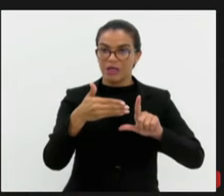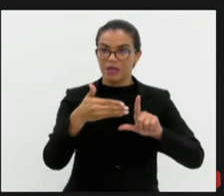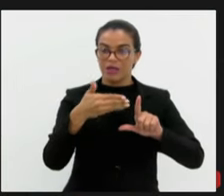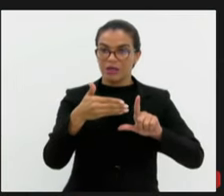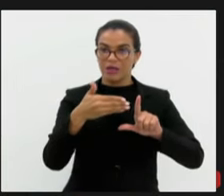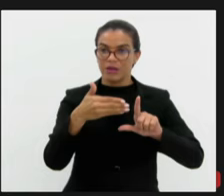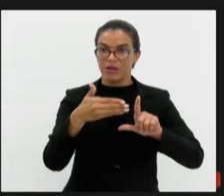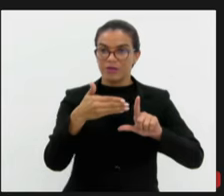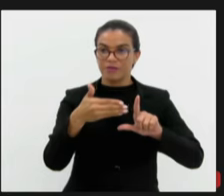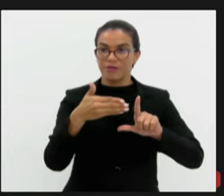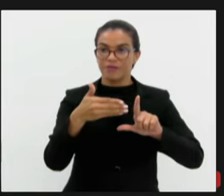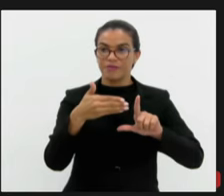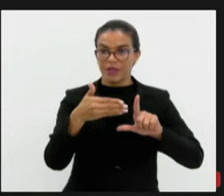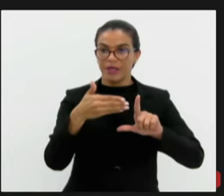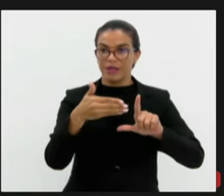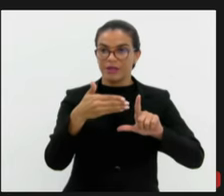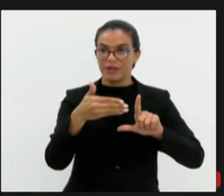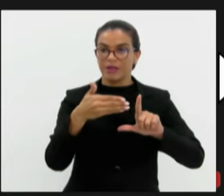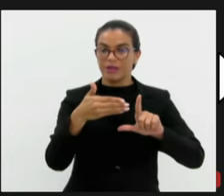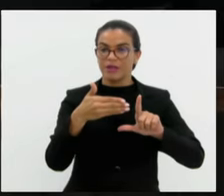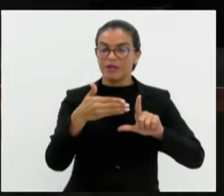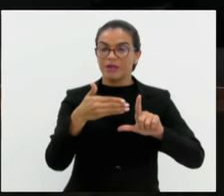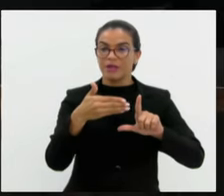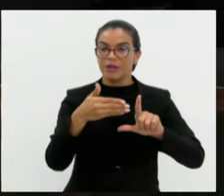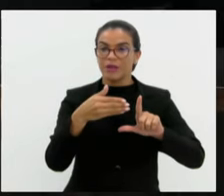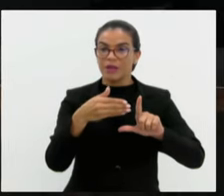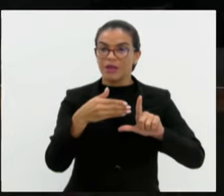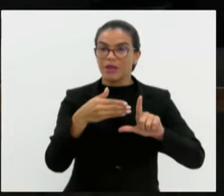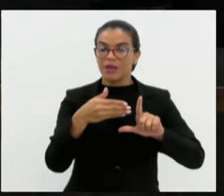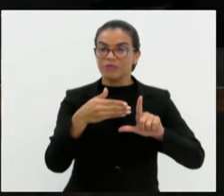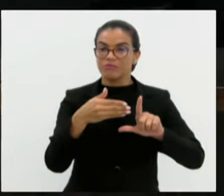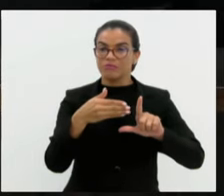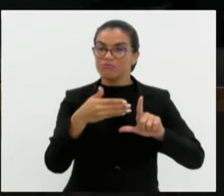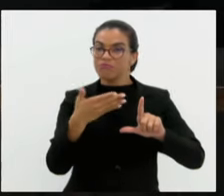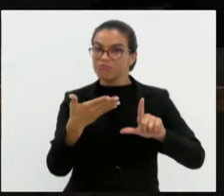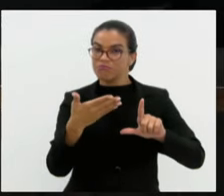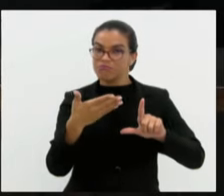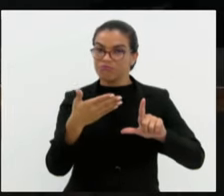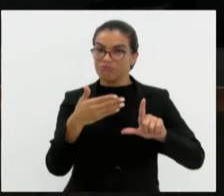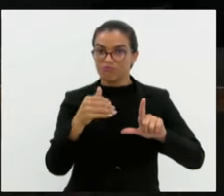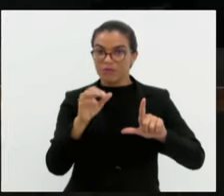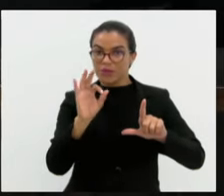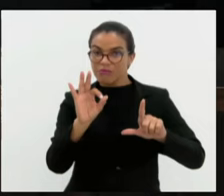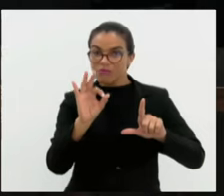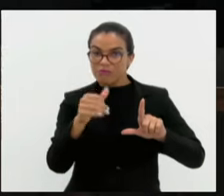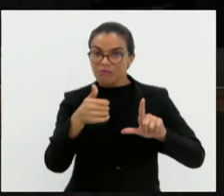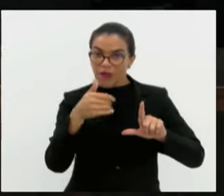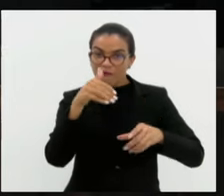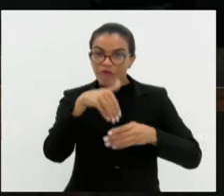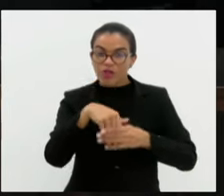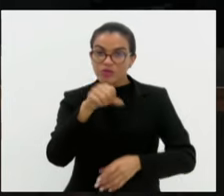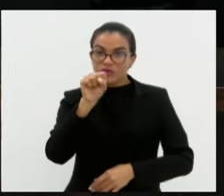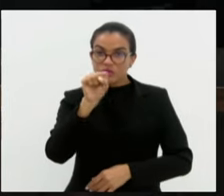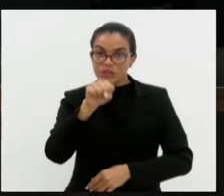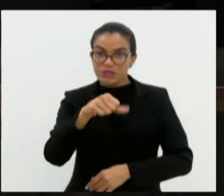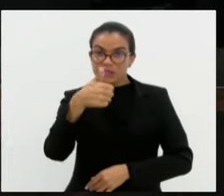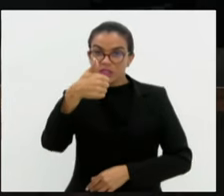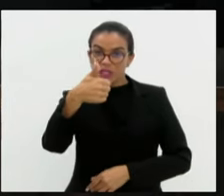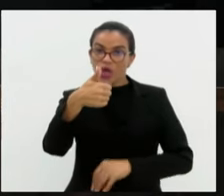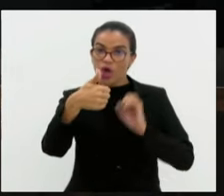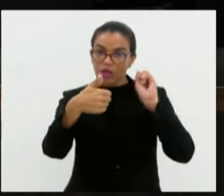som. Abre o microfone ou faça, se for joinha para cima, aí voto sim, para baixo eu voto